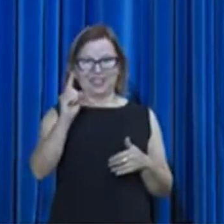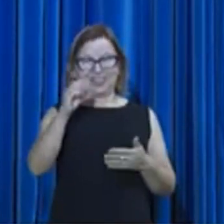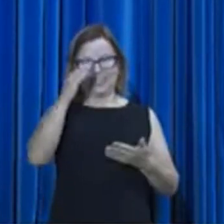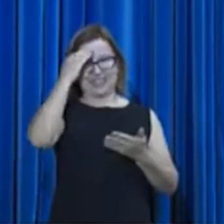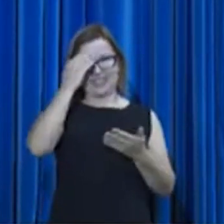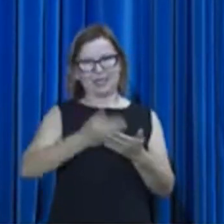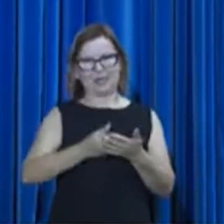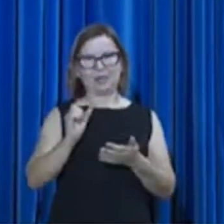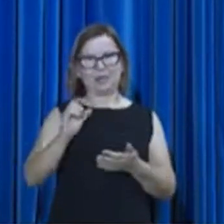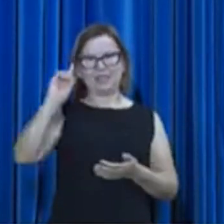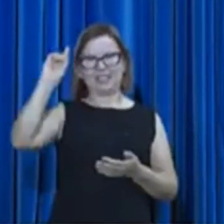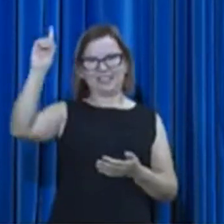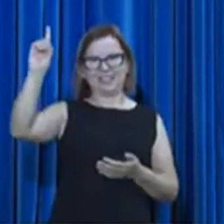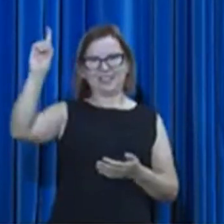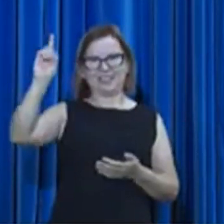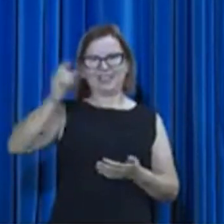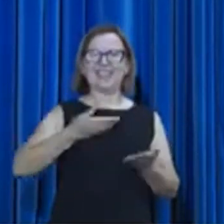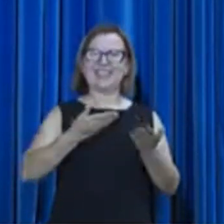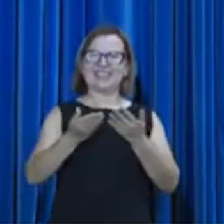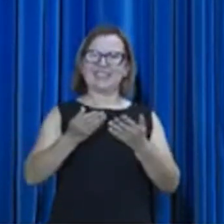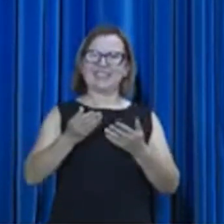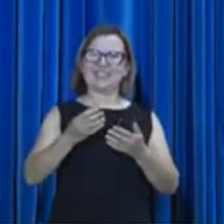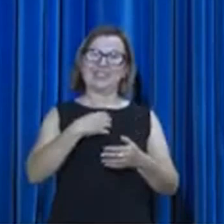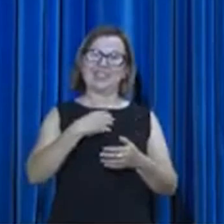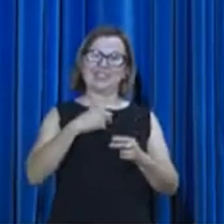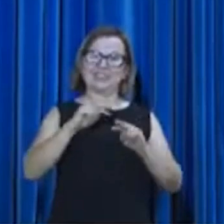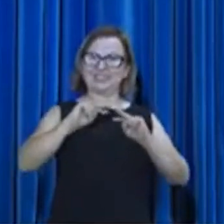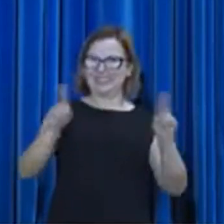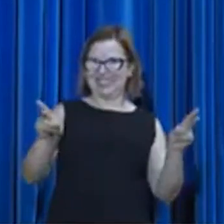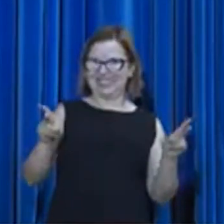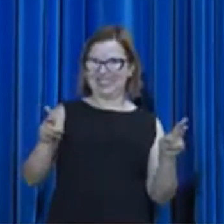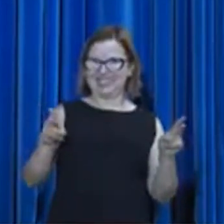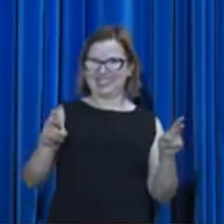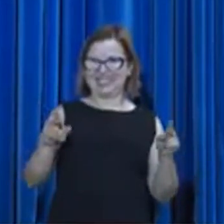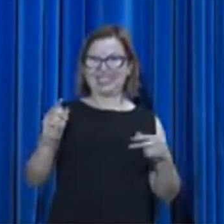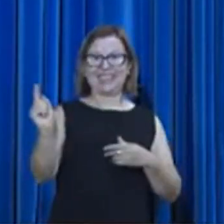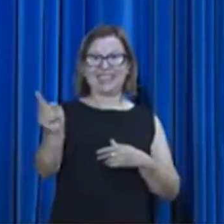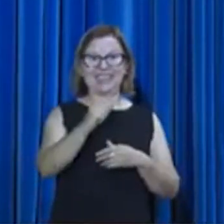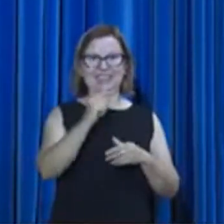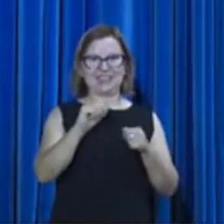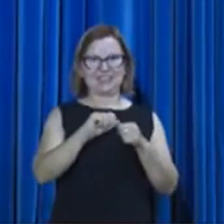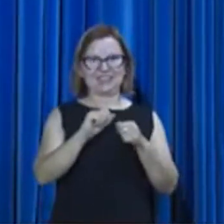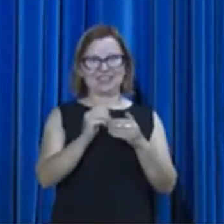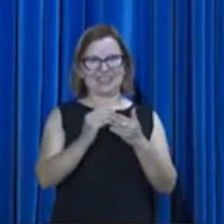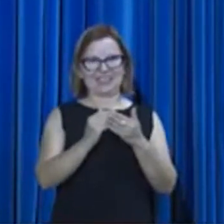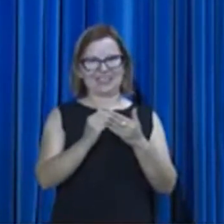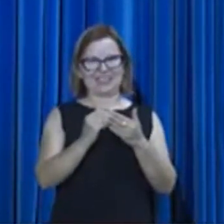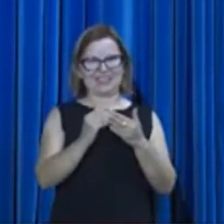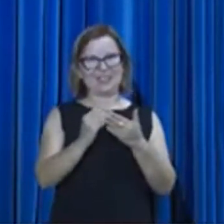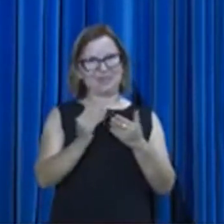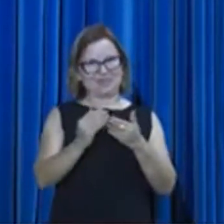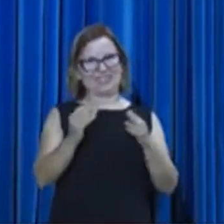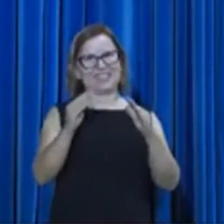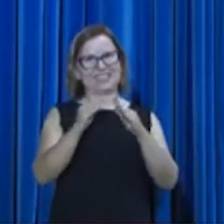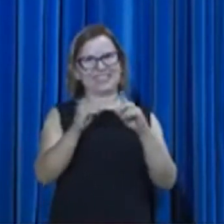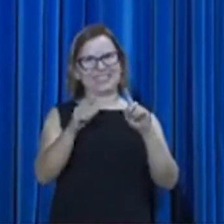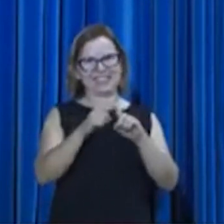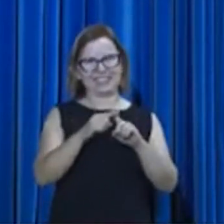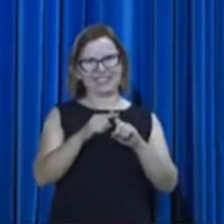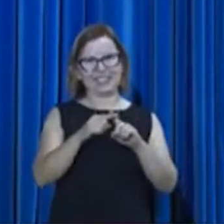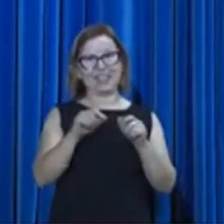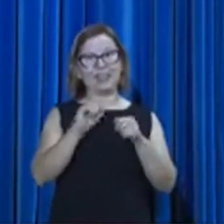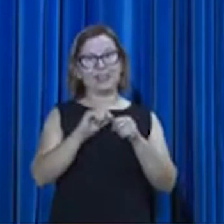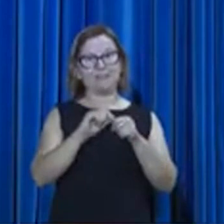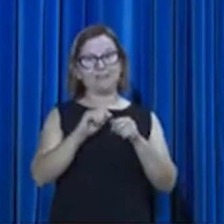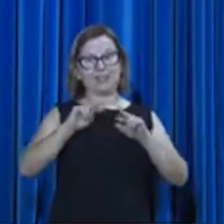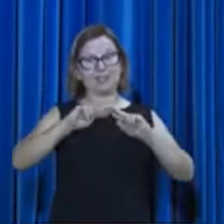Deus, nós vamos servir de maneira diferente. Nós teremos uma igreja que fará a diferença no nosso